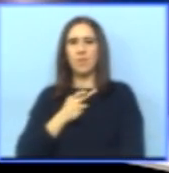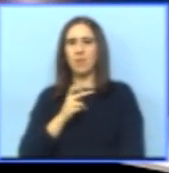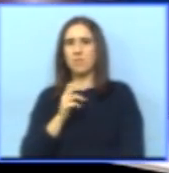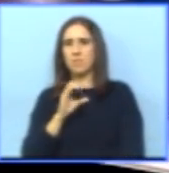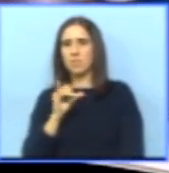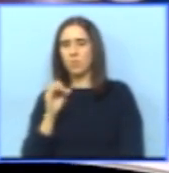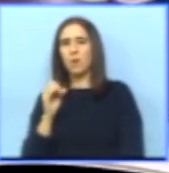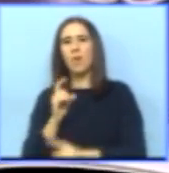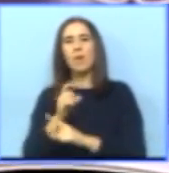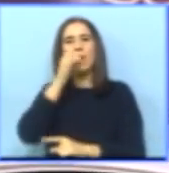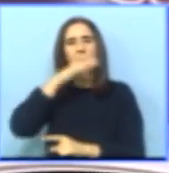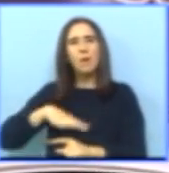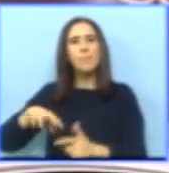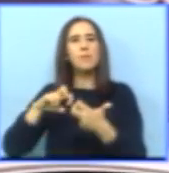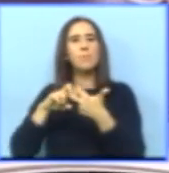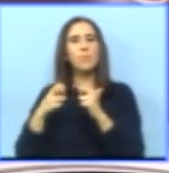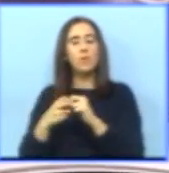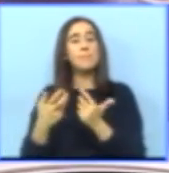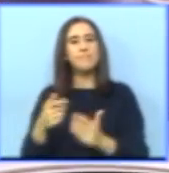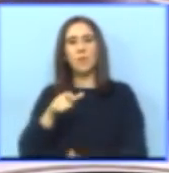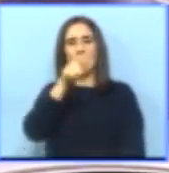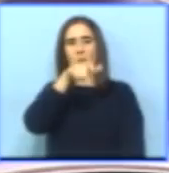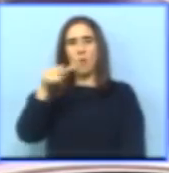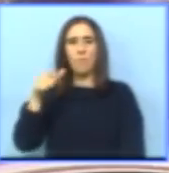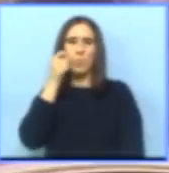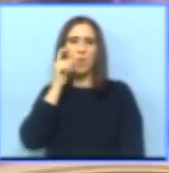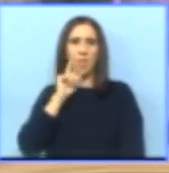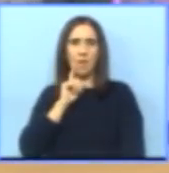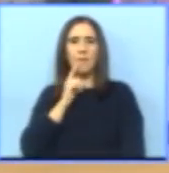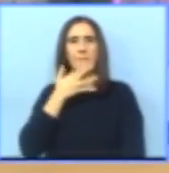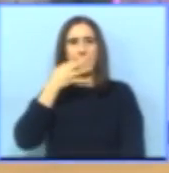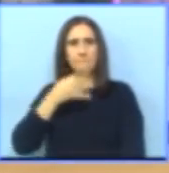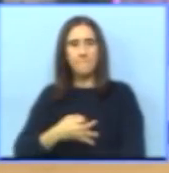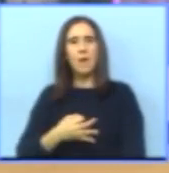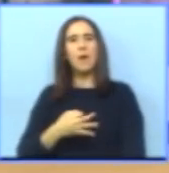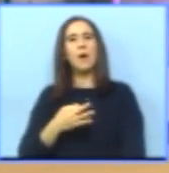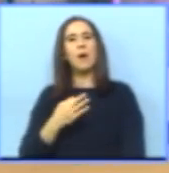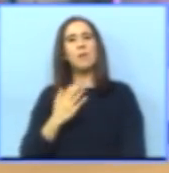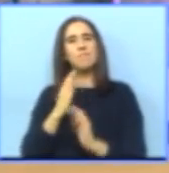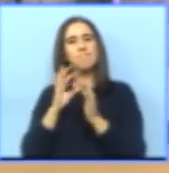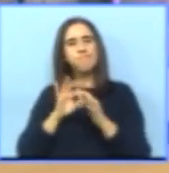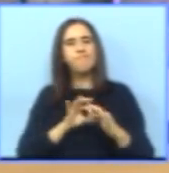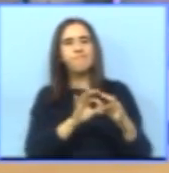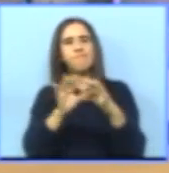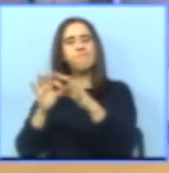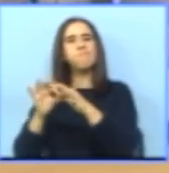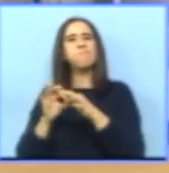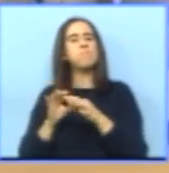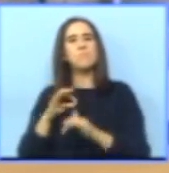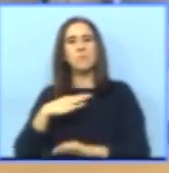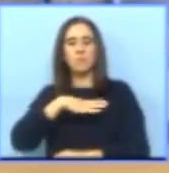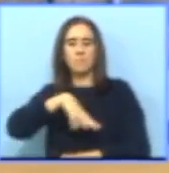do ambiente, chamando todos os homens e mulheres em comunismo para a defesa do planeta, o planeta que todos nós